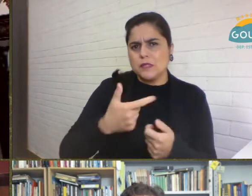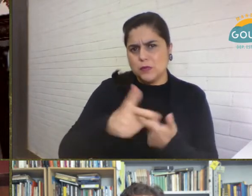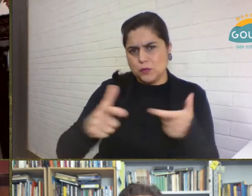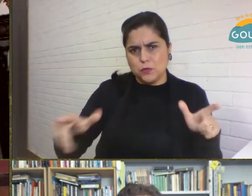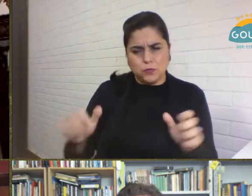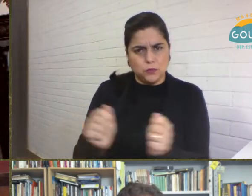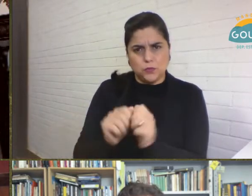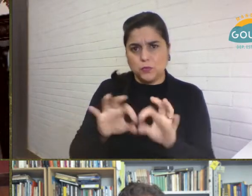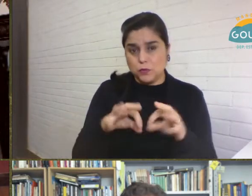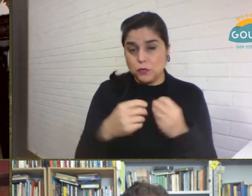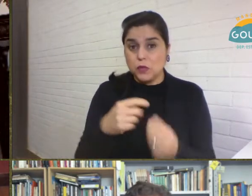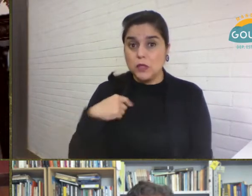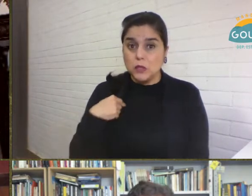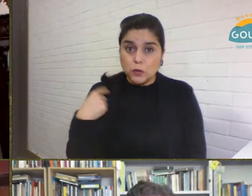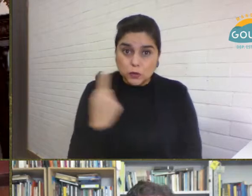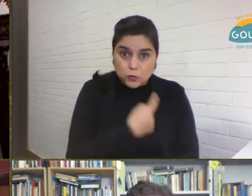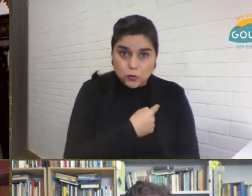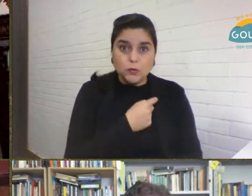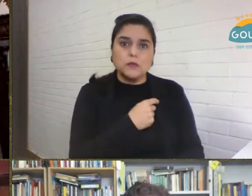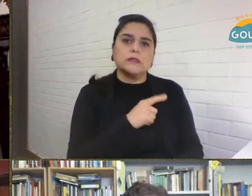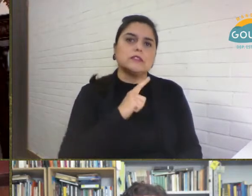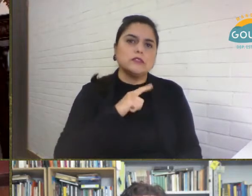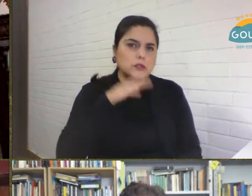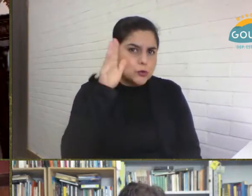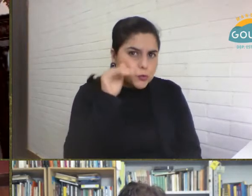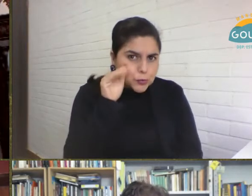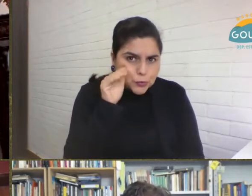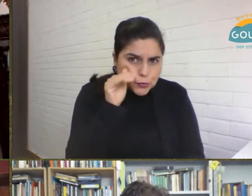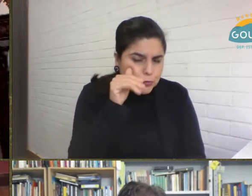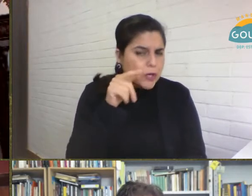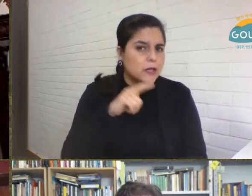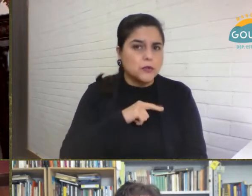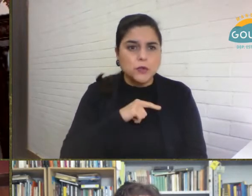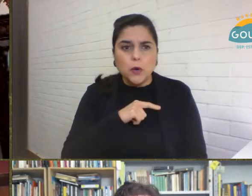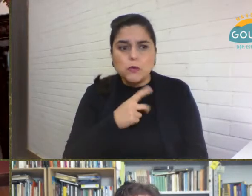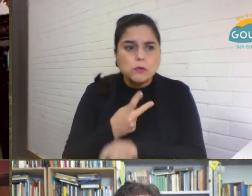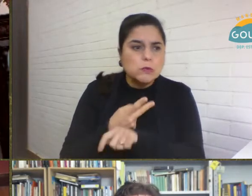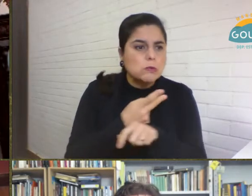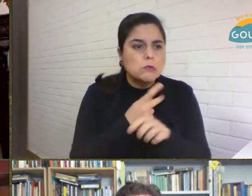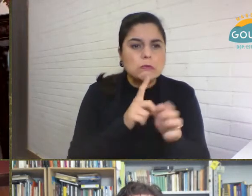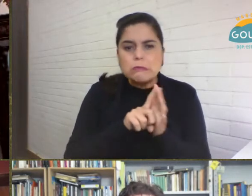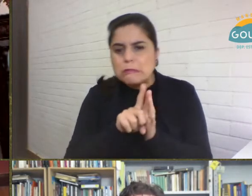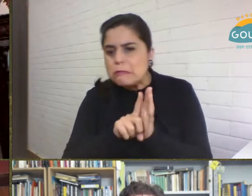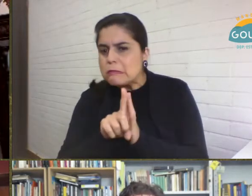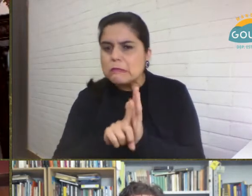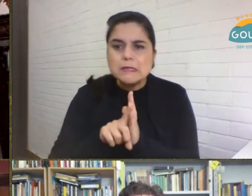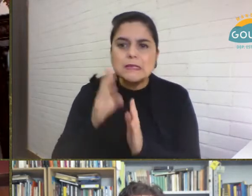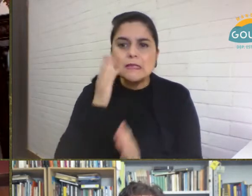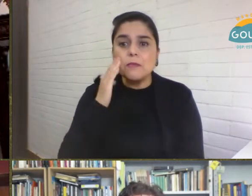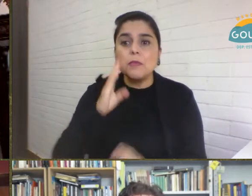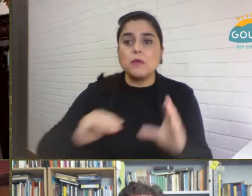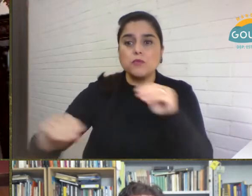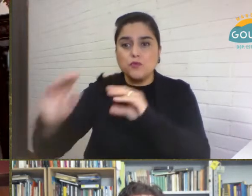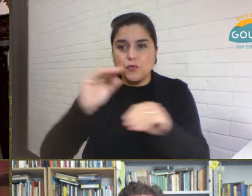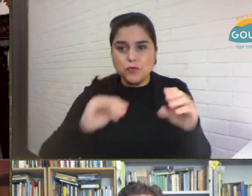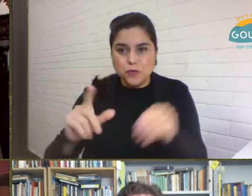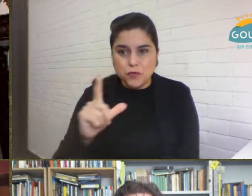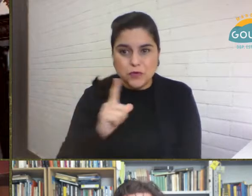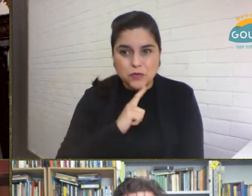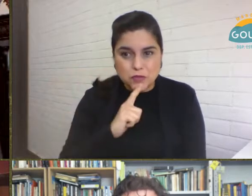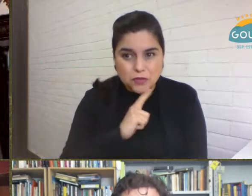cá estávamos e que tínhamos uma enorme curiosidade por coisas de que tínhamos ouvido falar, experimentámos